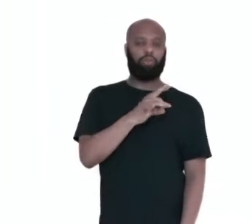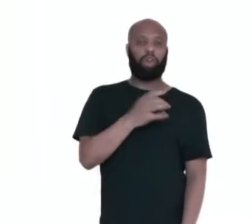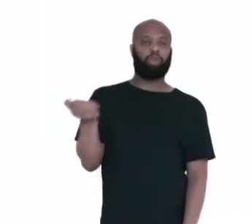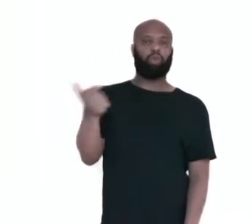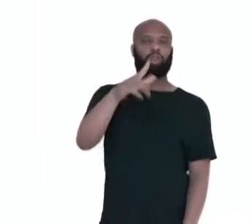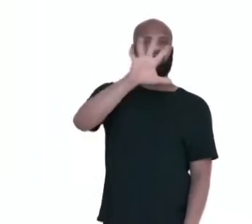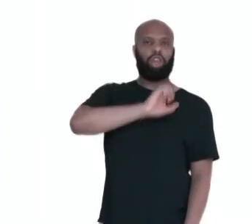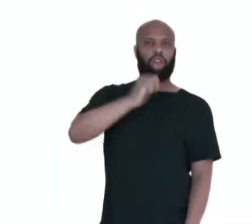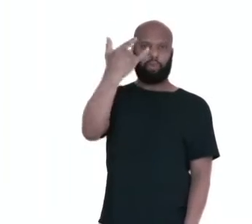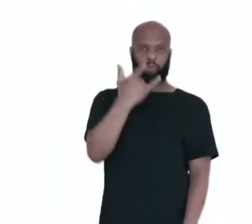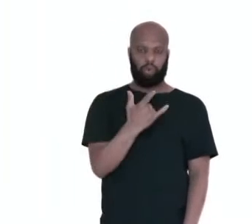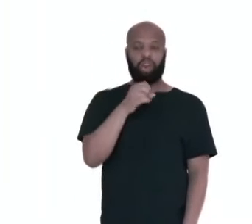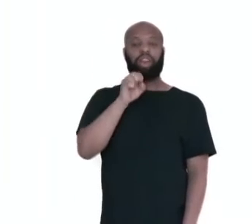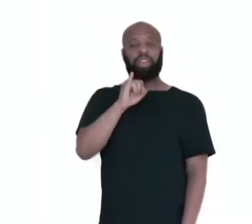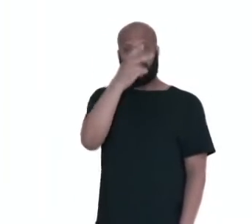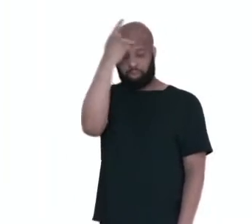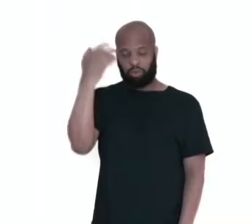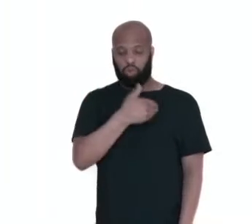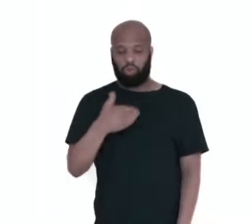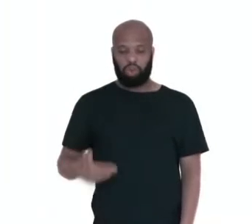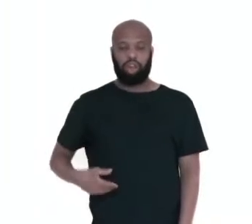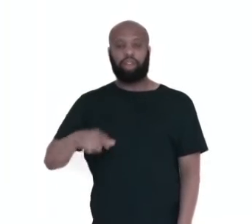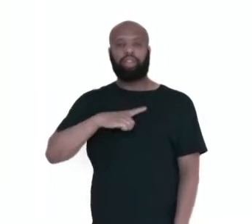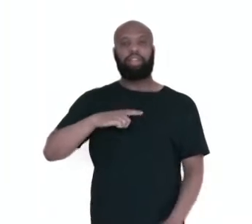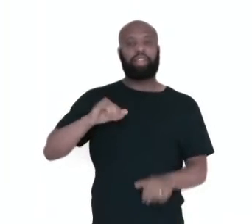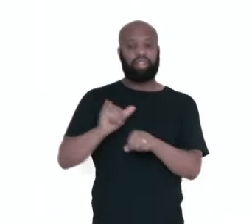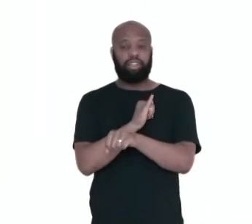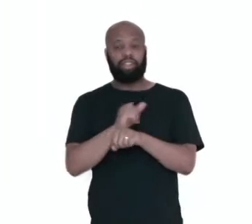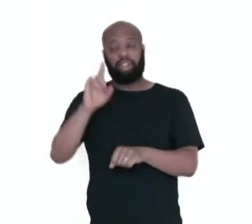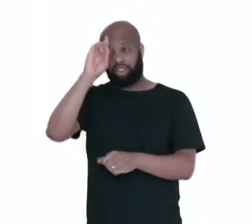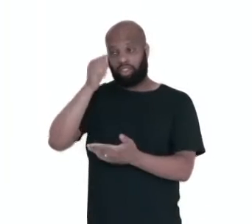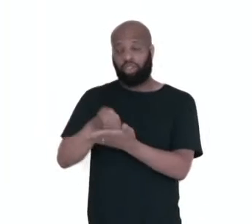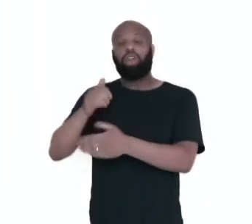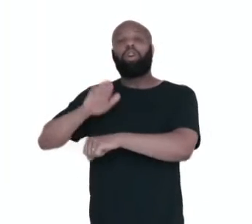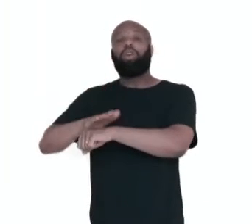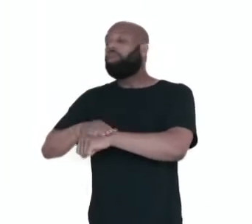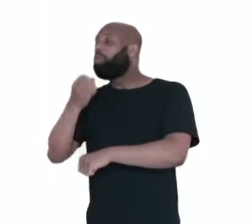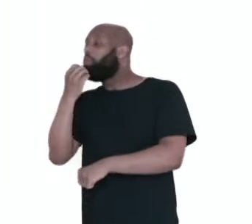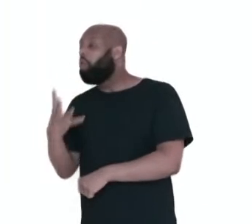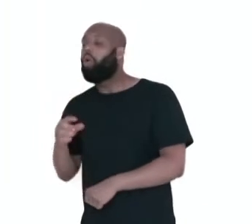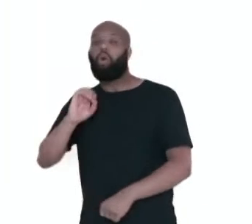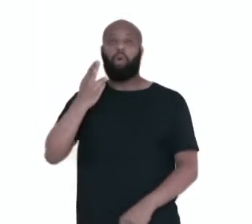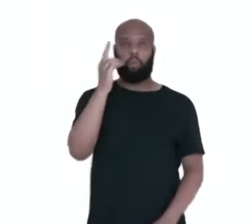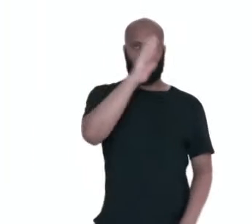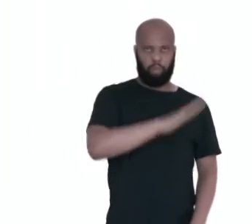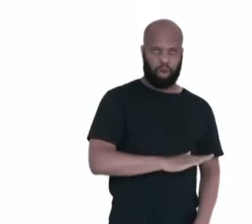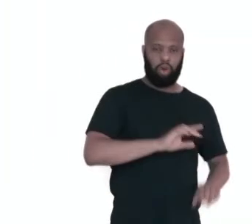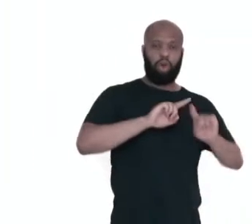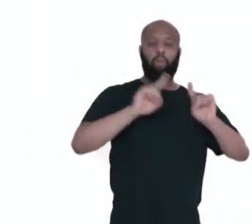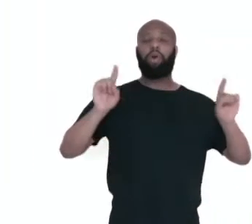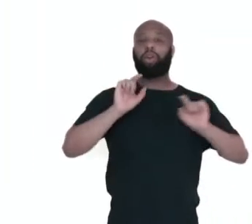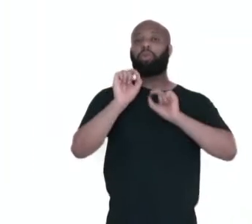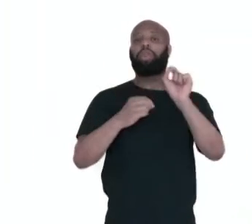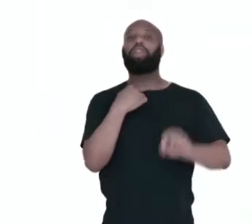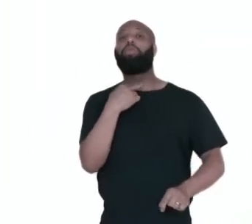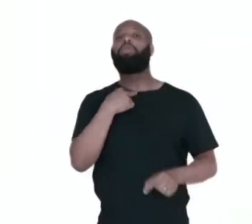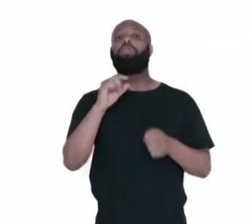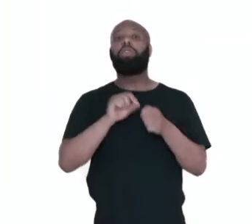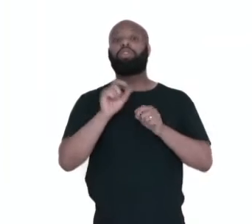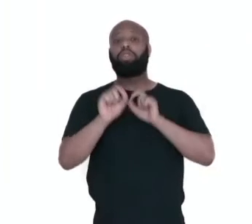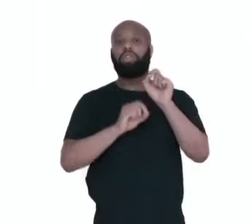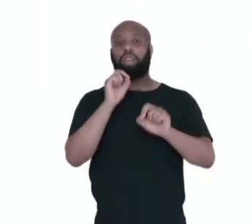governa deve ter astúcia para decidir quando ser bom ou mal. Em todo caso, o que não deve fazer